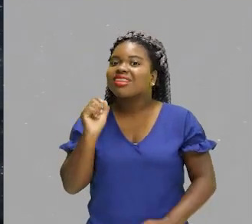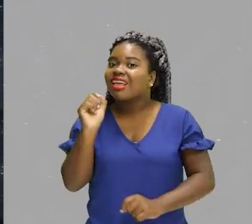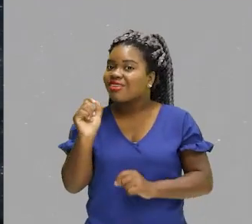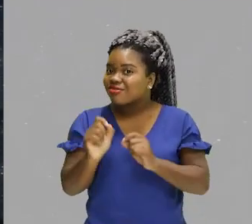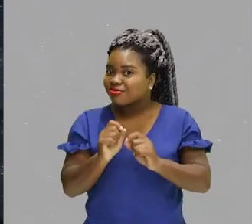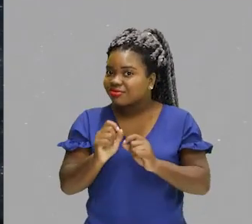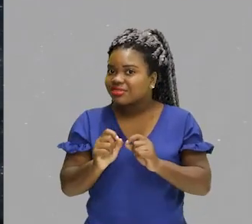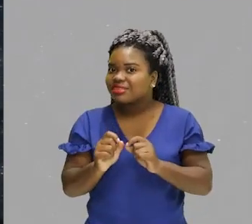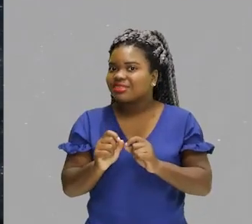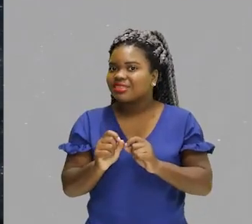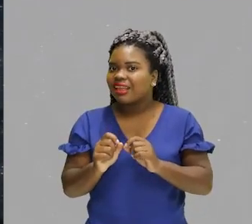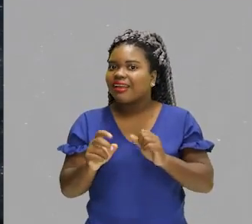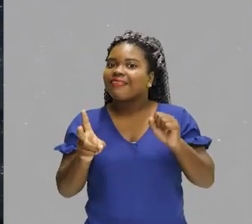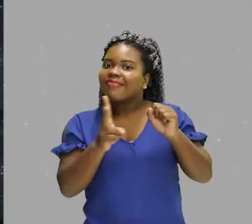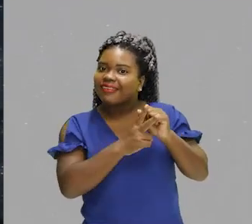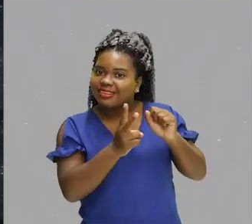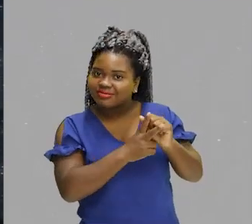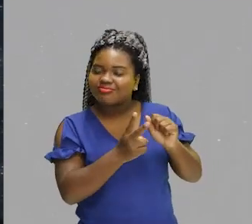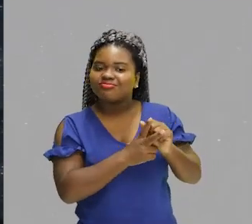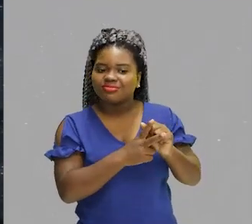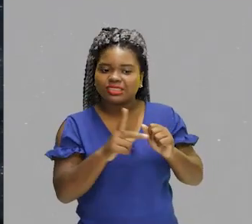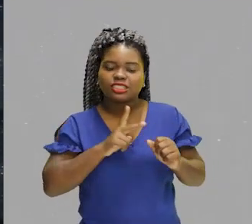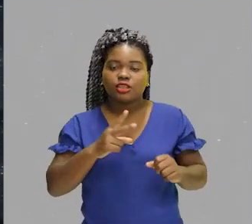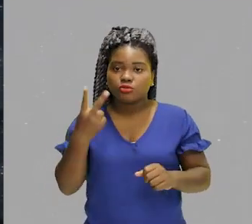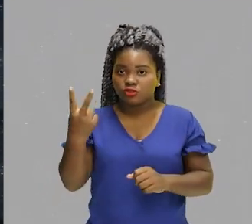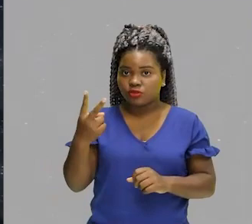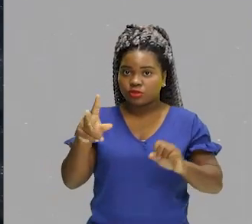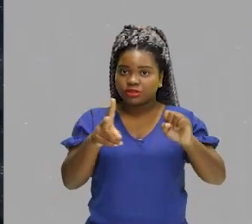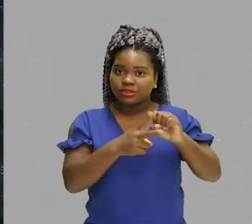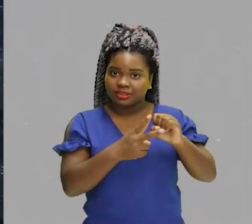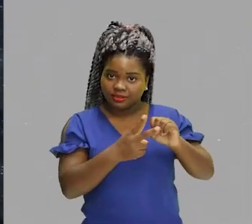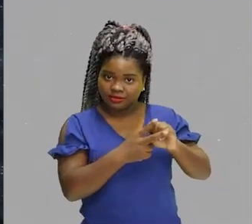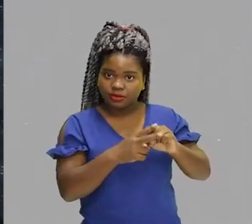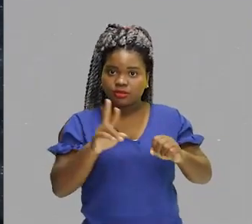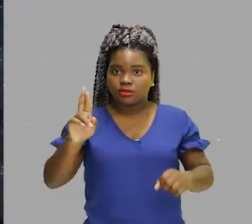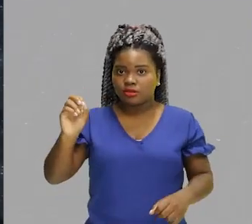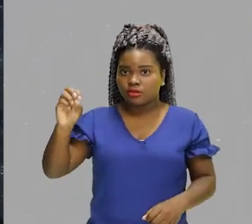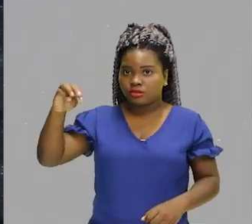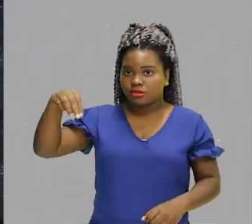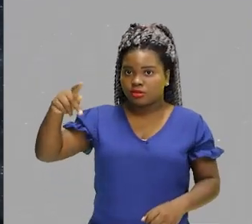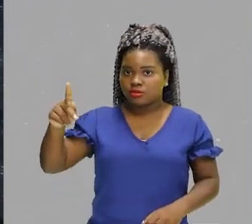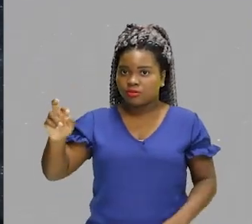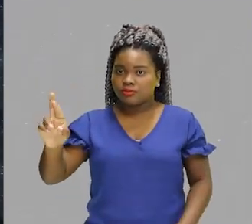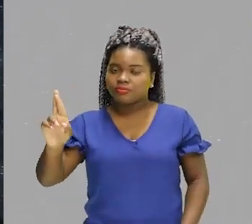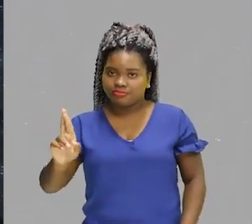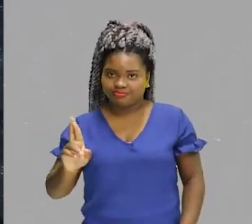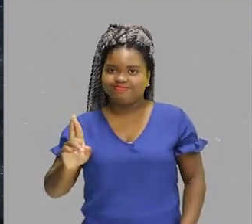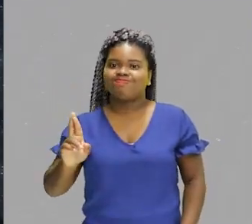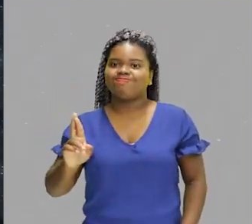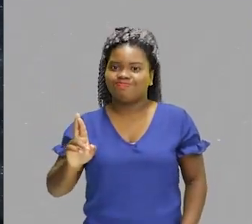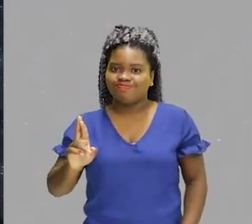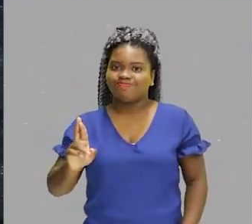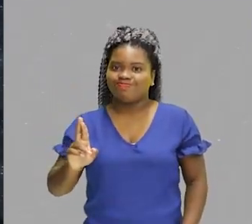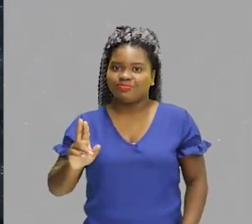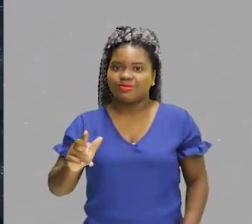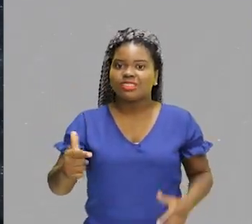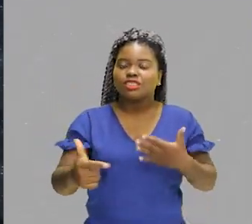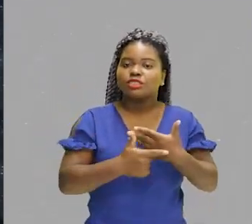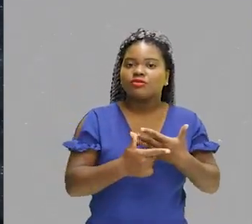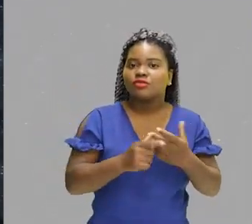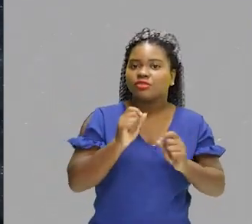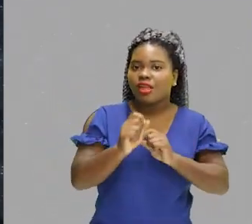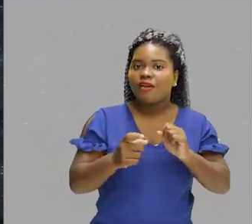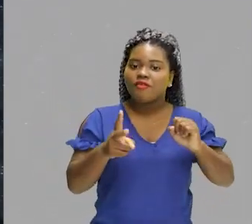dois verbos, eu tenho dois verbos aqui, o primeiro dos dois verbos, romper, está conjugado e funciona como um